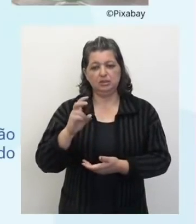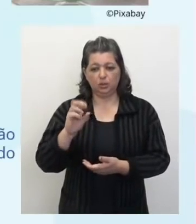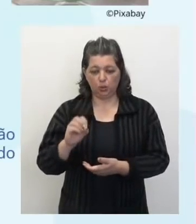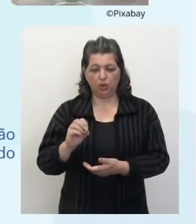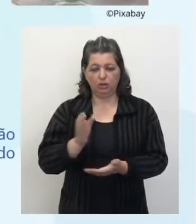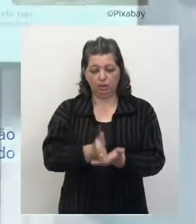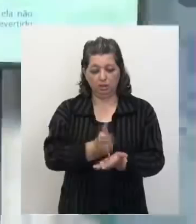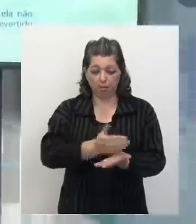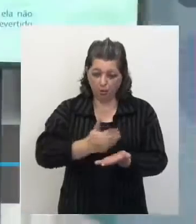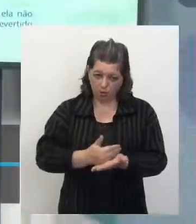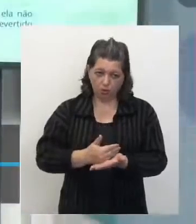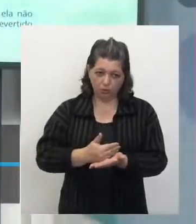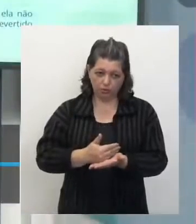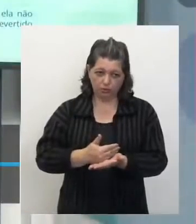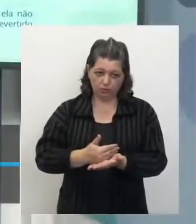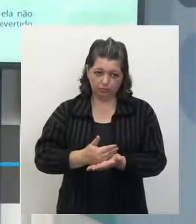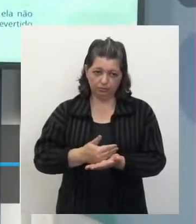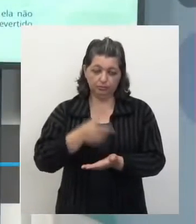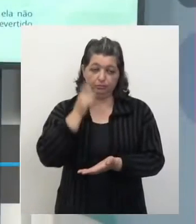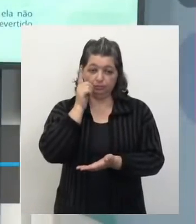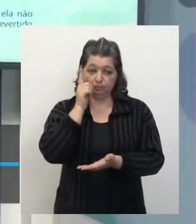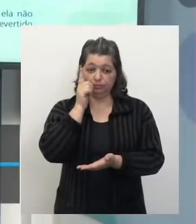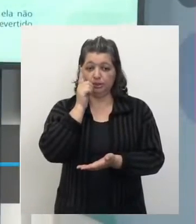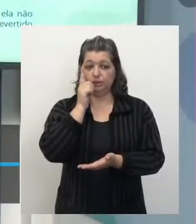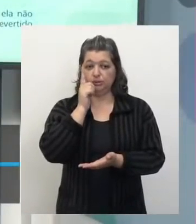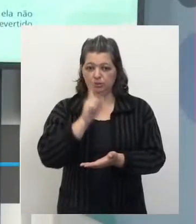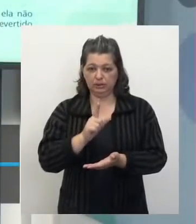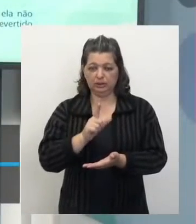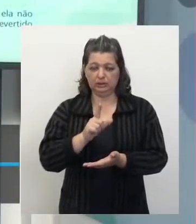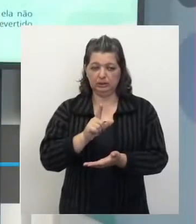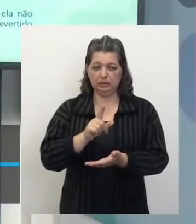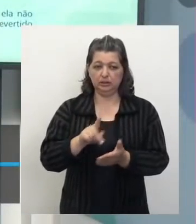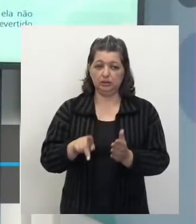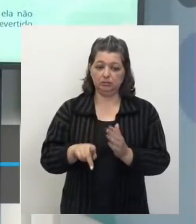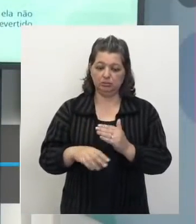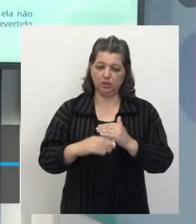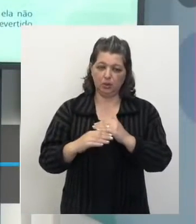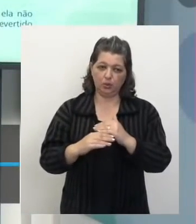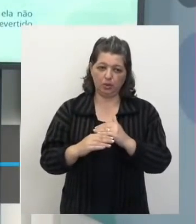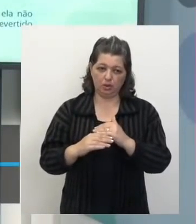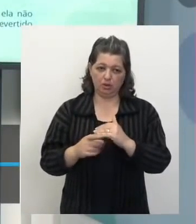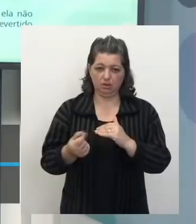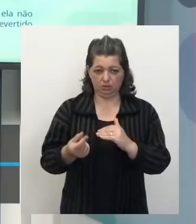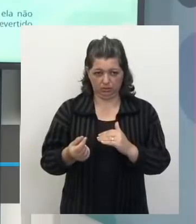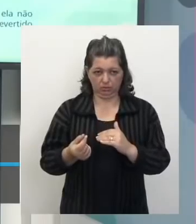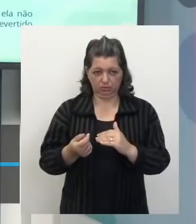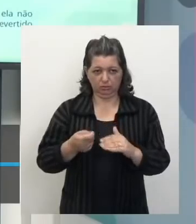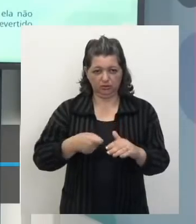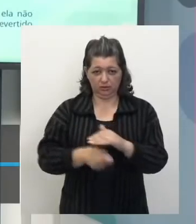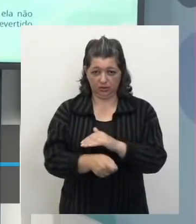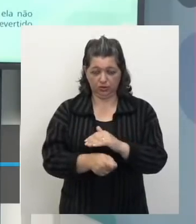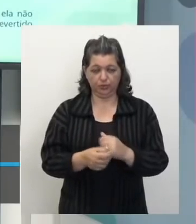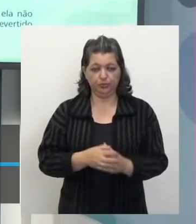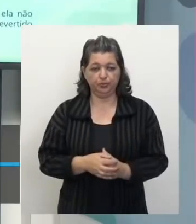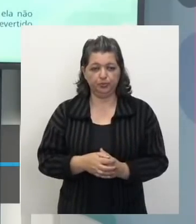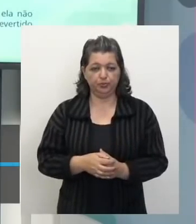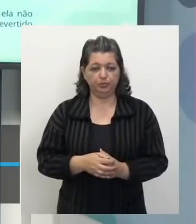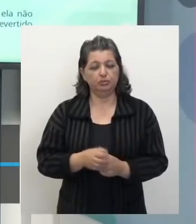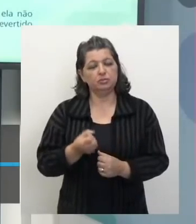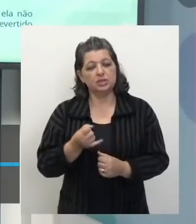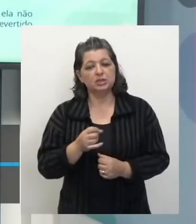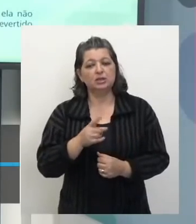ok? Tá. E no segundo mês, ela vendeu 63 bolos, tá? Então, a gente tem um período